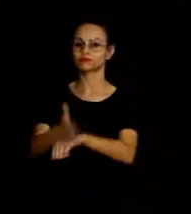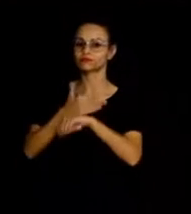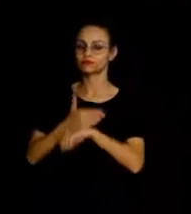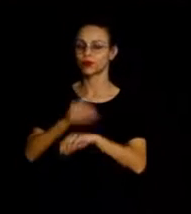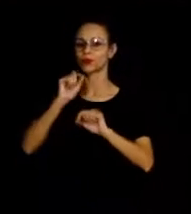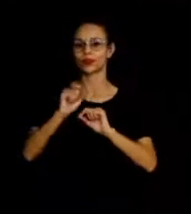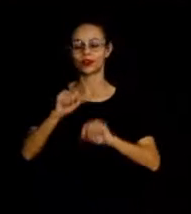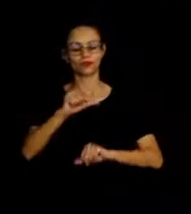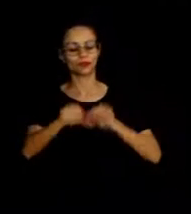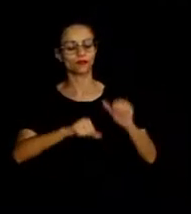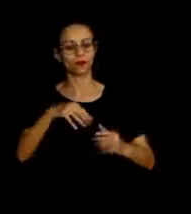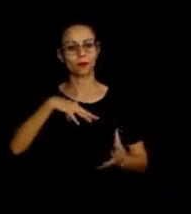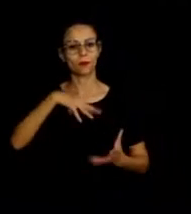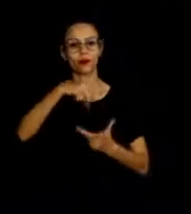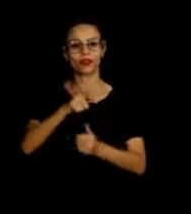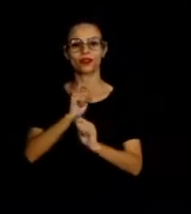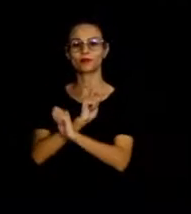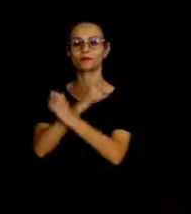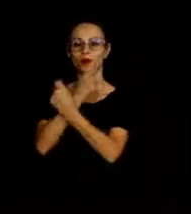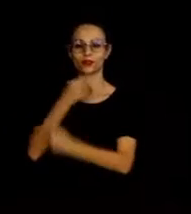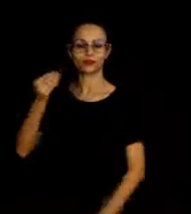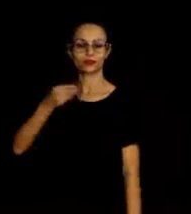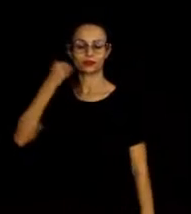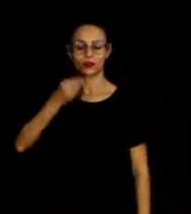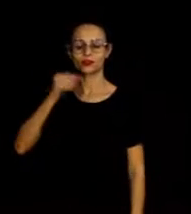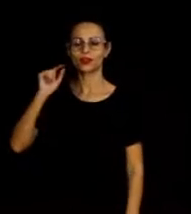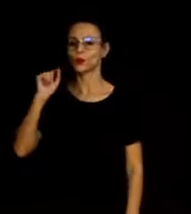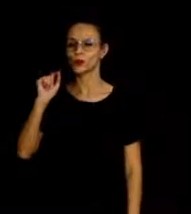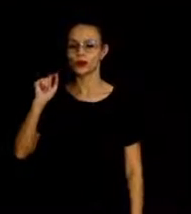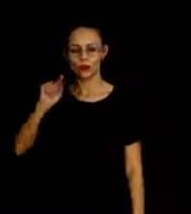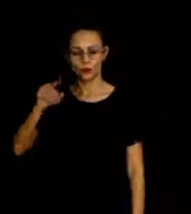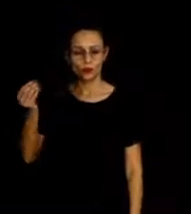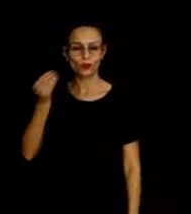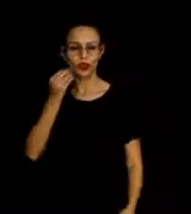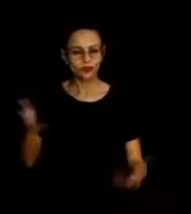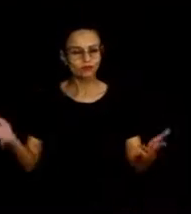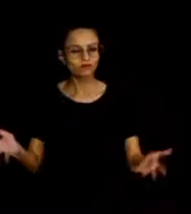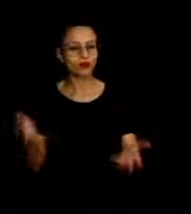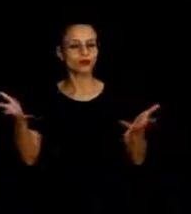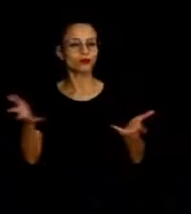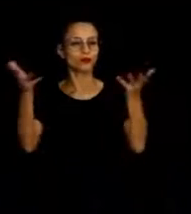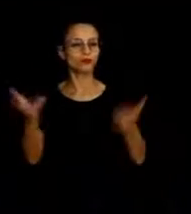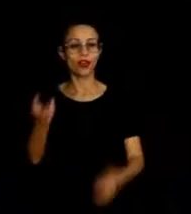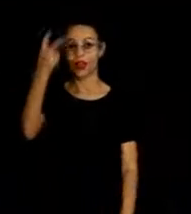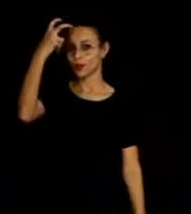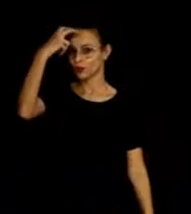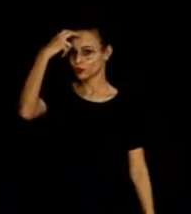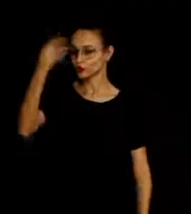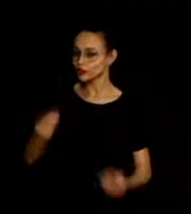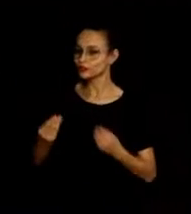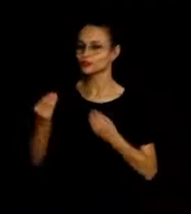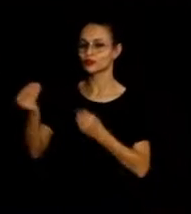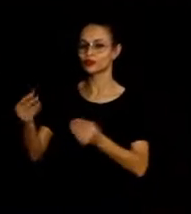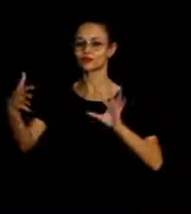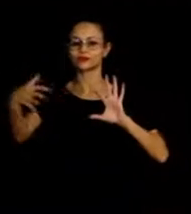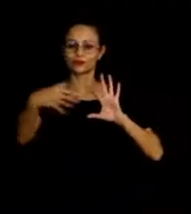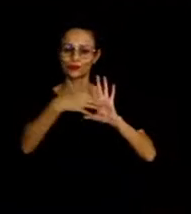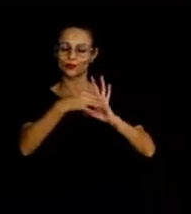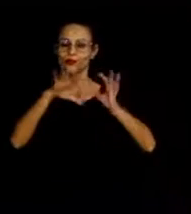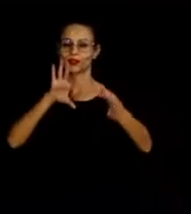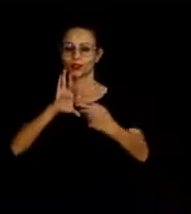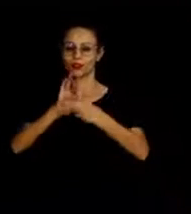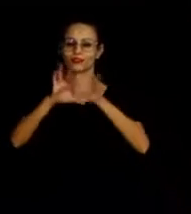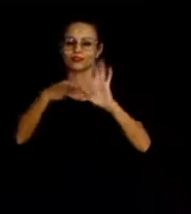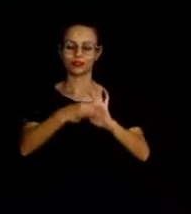transformar o planeta puc-pr larga experiência em uma oportunidade para promover a cultura da doação por meio da conexão entre